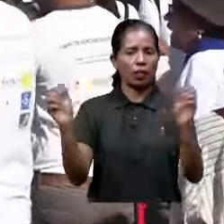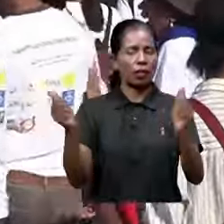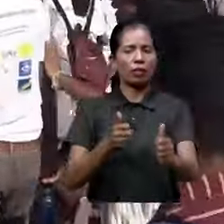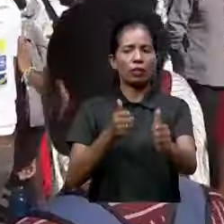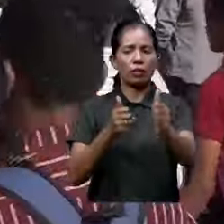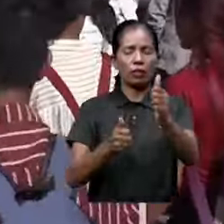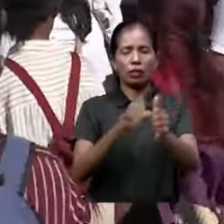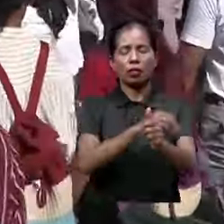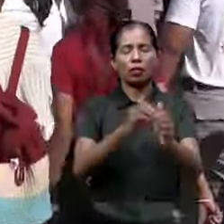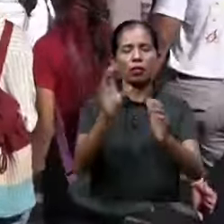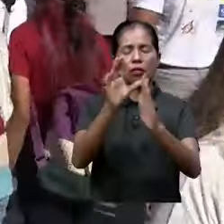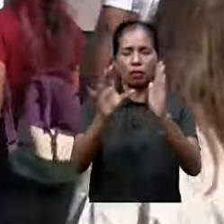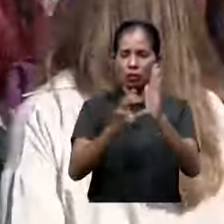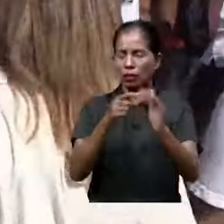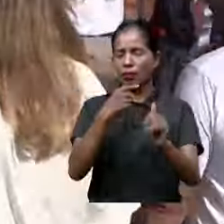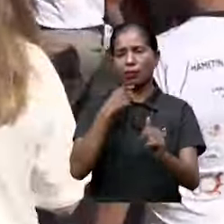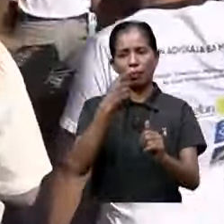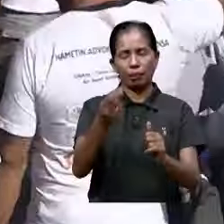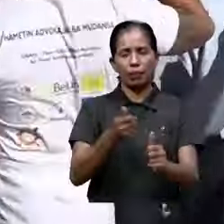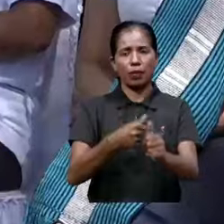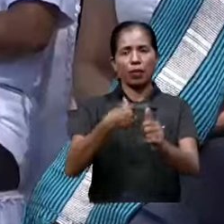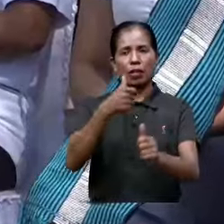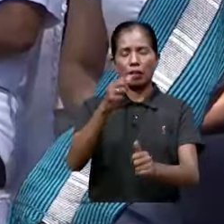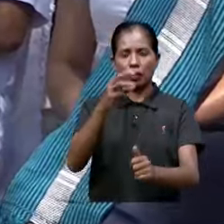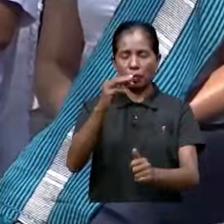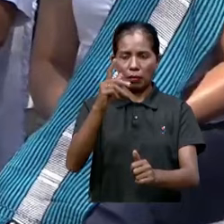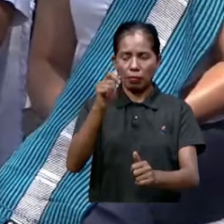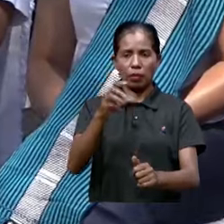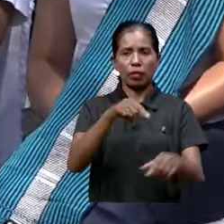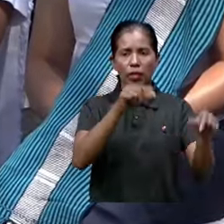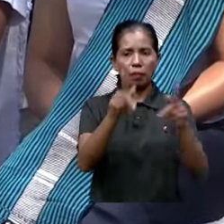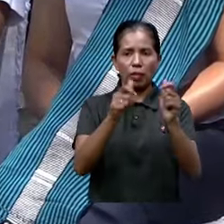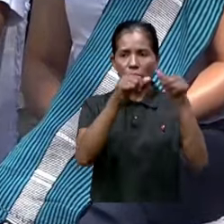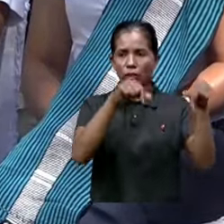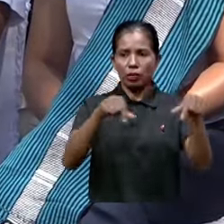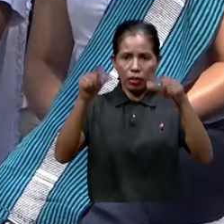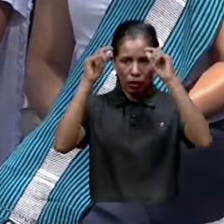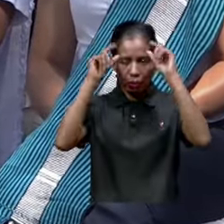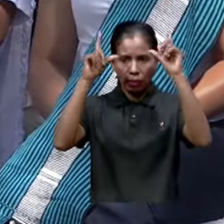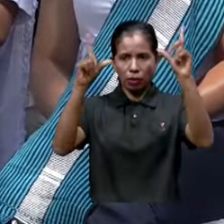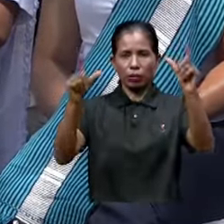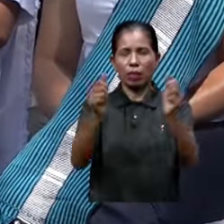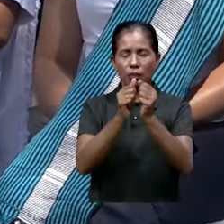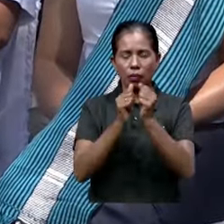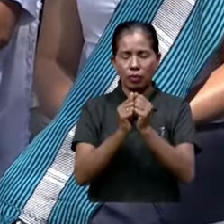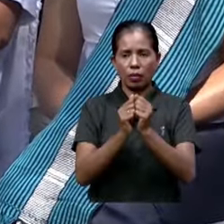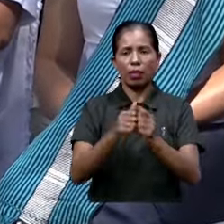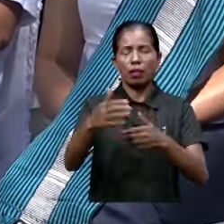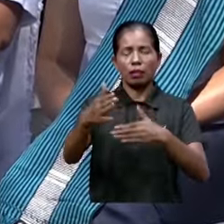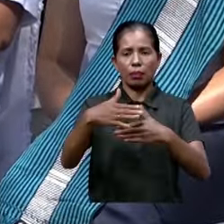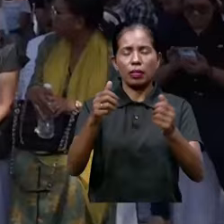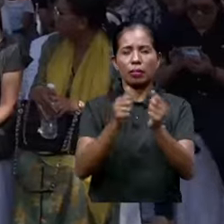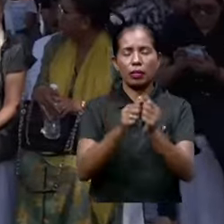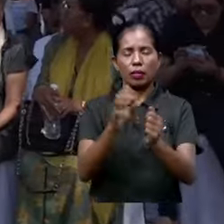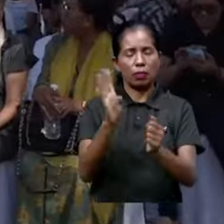nebe Constituição hatete, tuir Gaspar Afonso hemodeficiência e Timor-Leste, hamutuk besi krihun hat